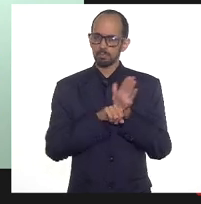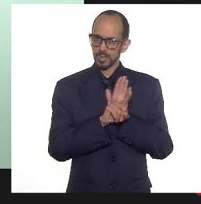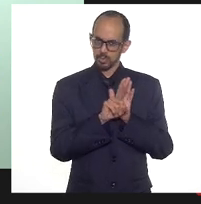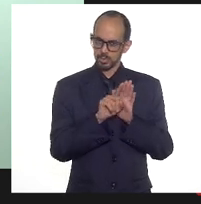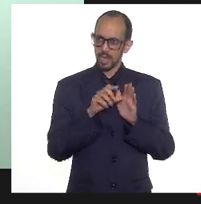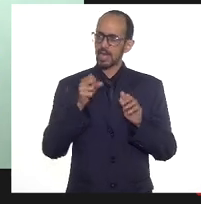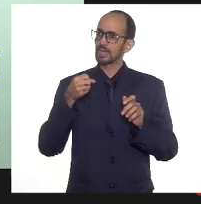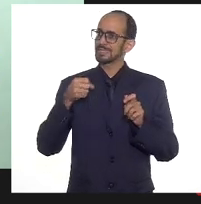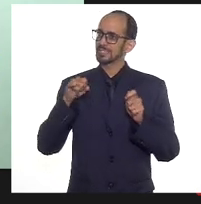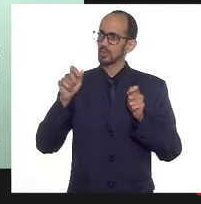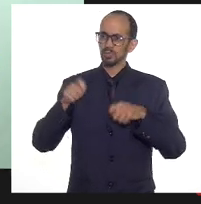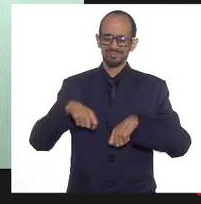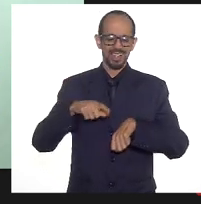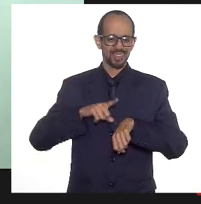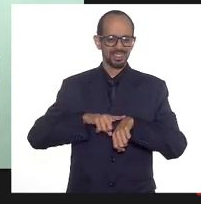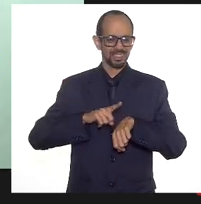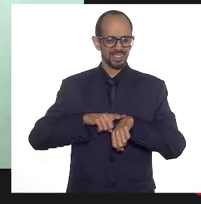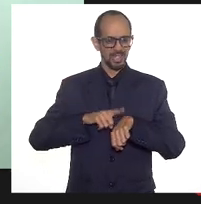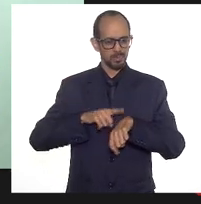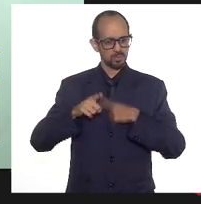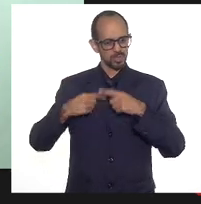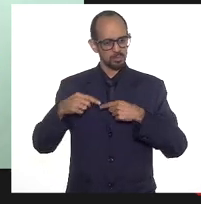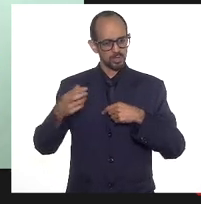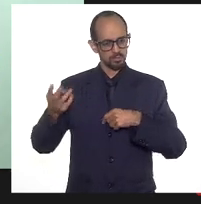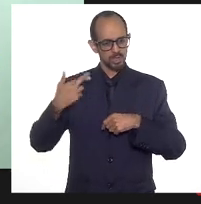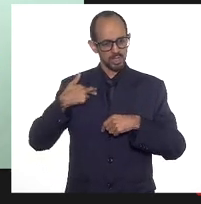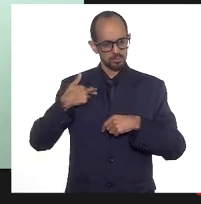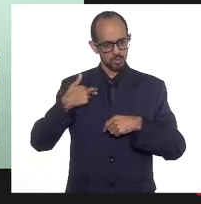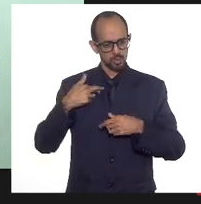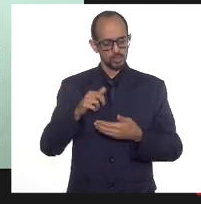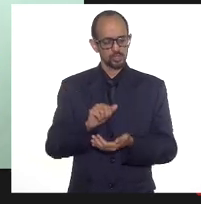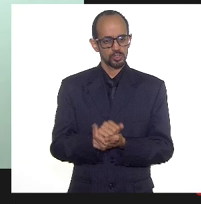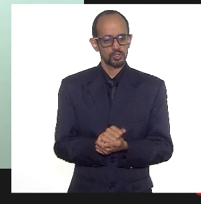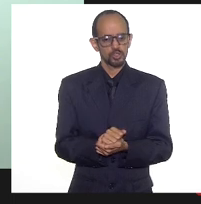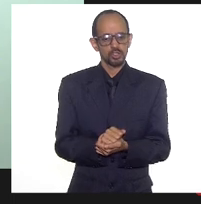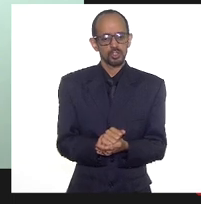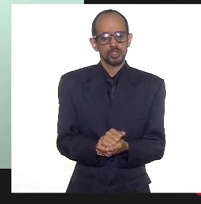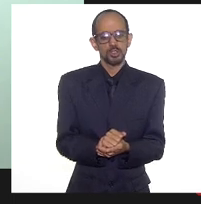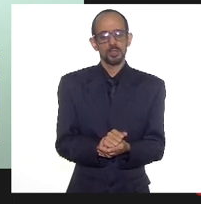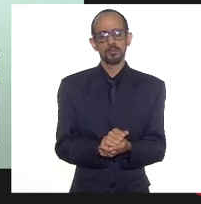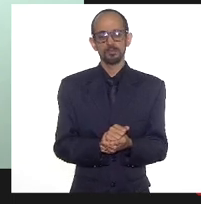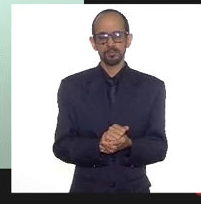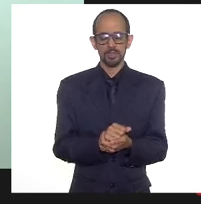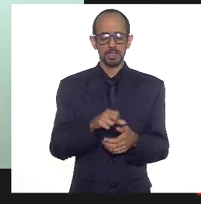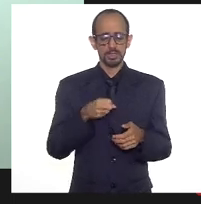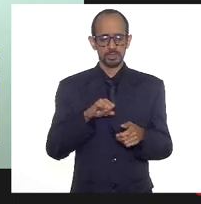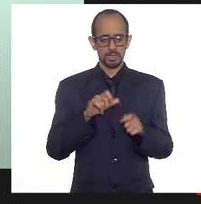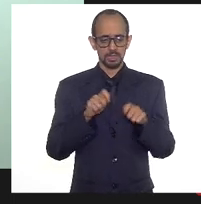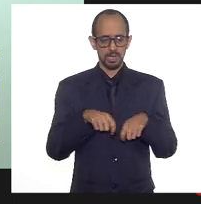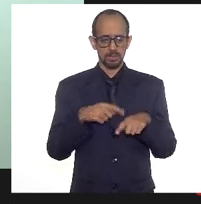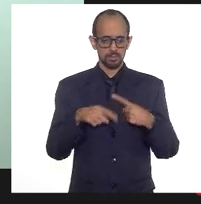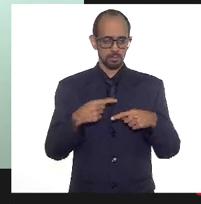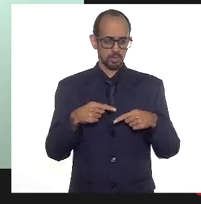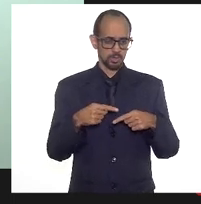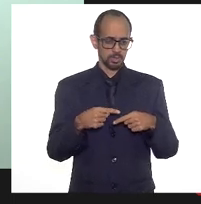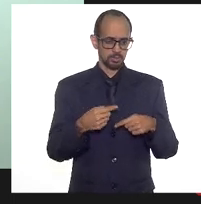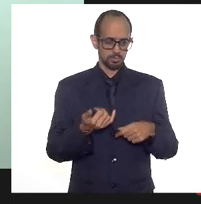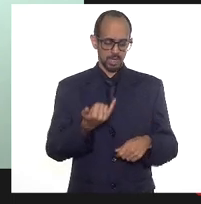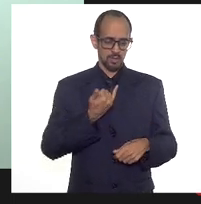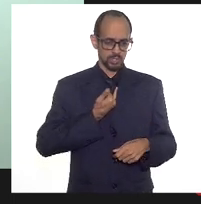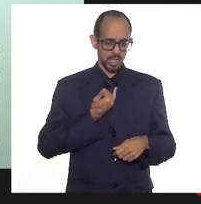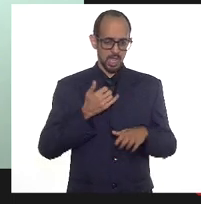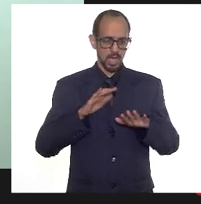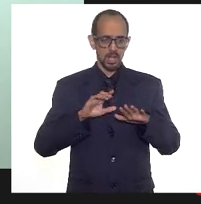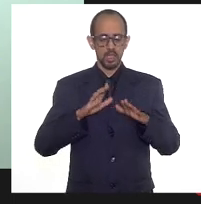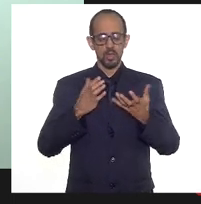puder responder agora, por conta do tempo, depois as palestrantes, as professoras podem me dizer. Eu gostaria muito